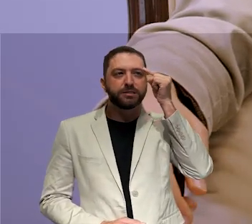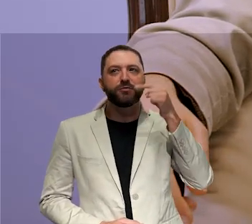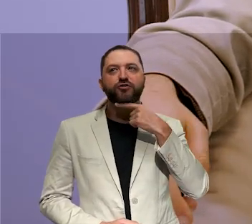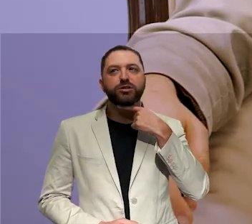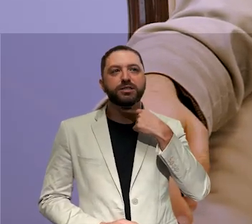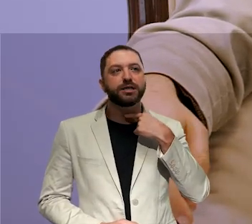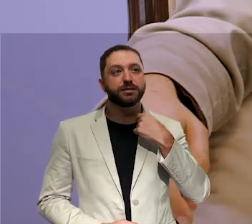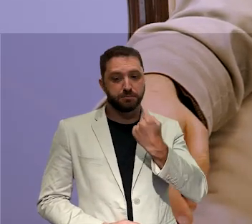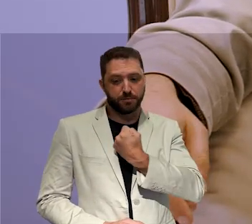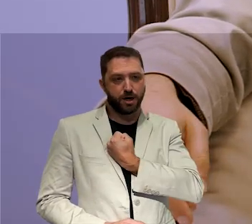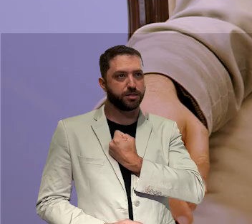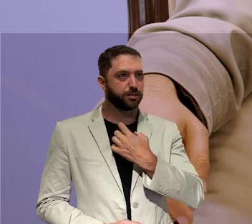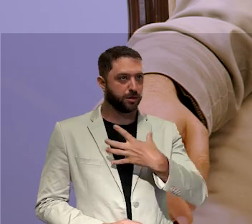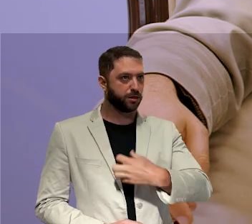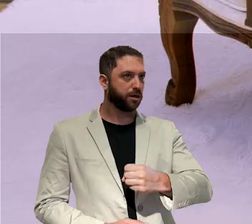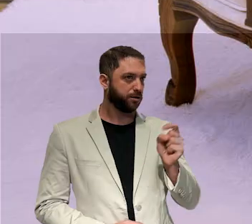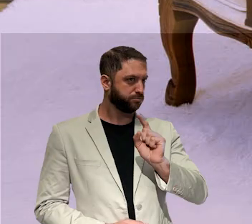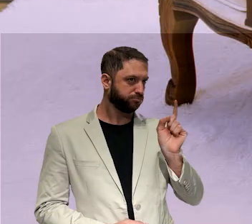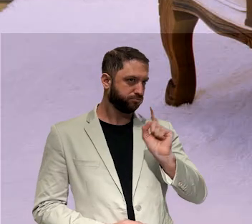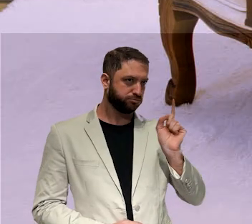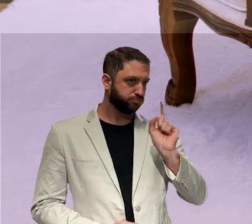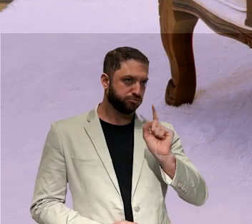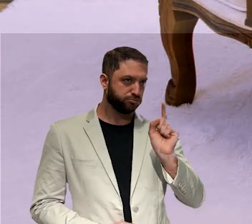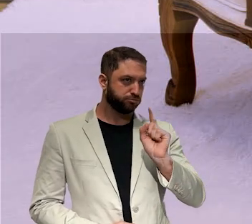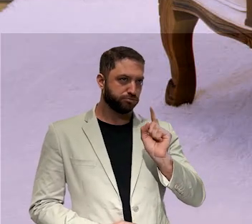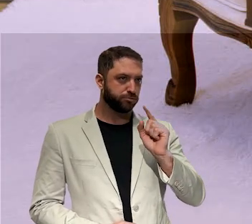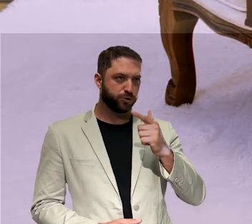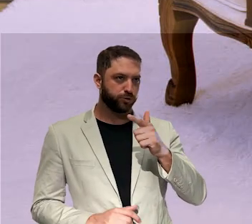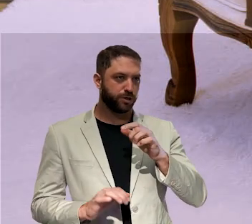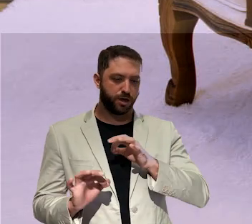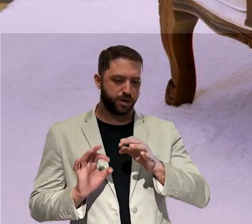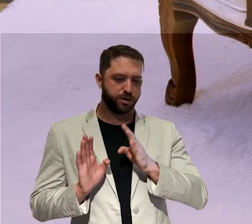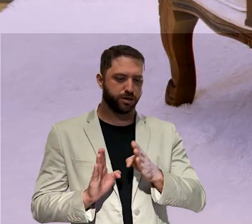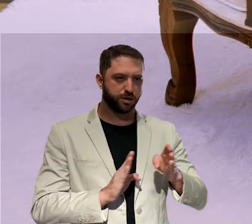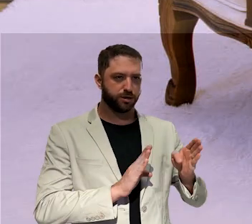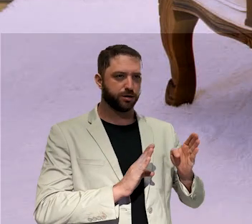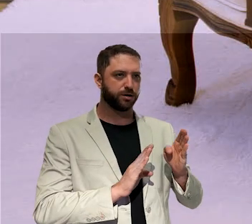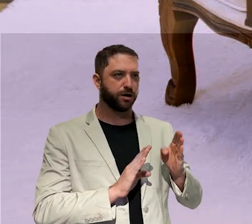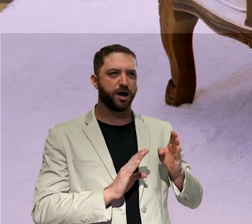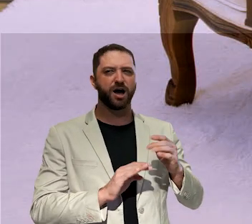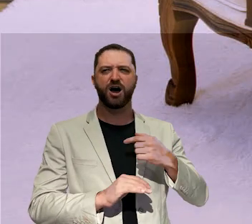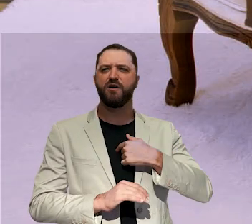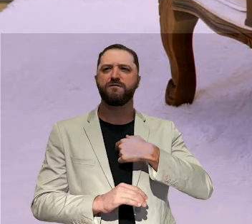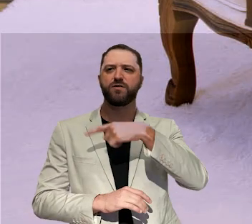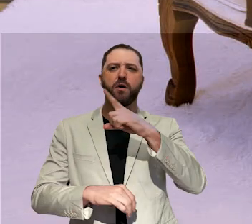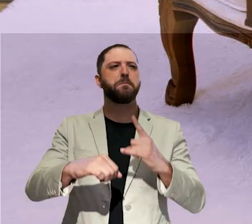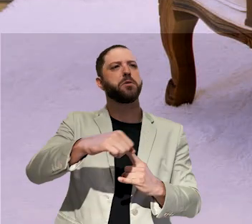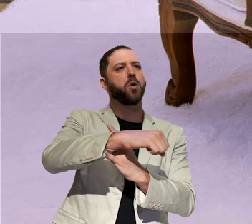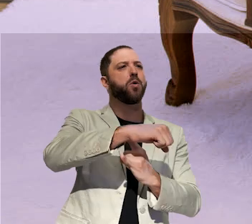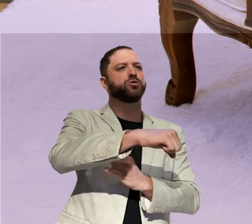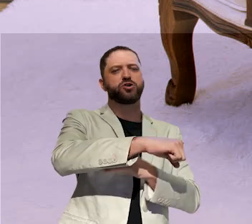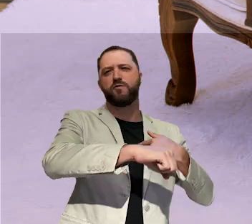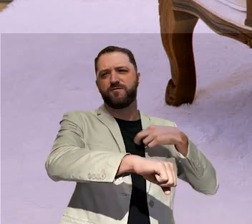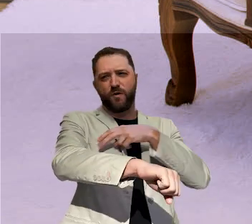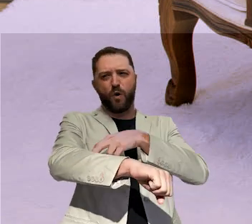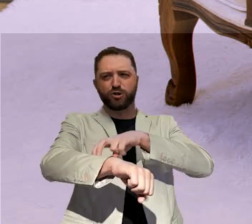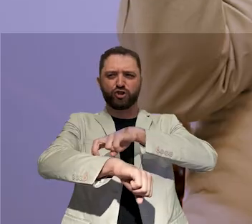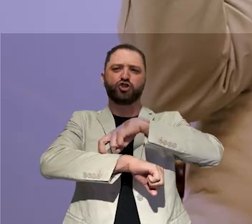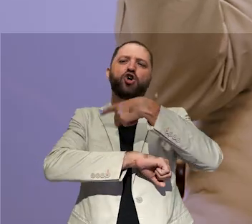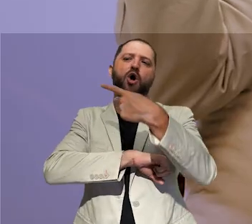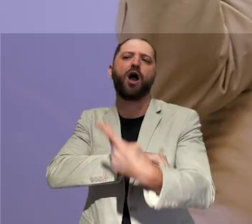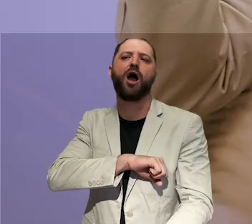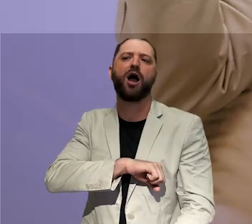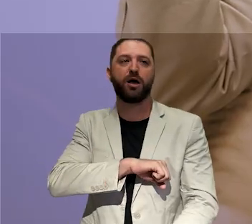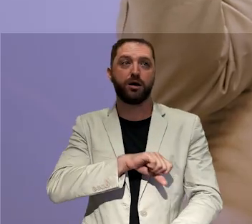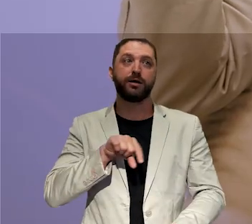um pensamento de morte, com ideação suicida estruturada e planejada, que aquela pessoa fala assim, eu vou me jogar da ponte,